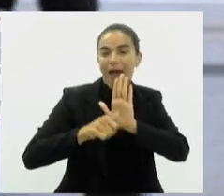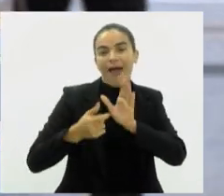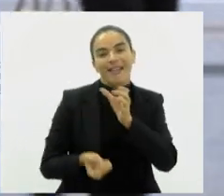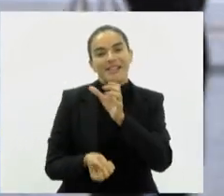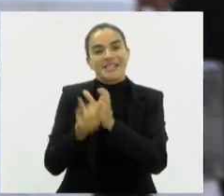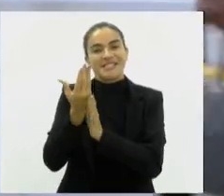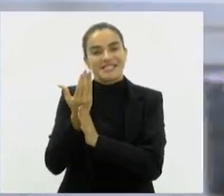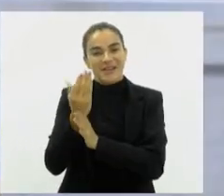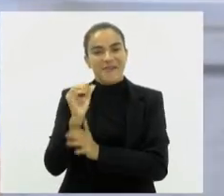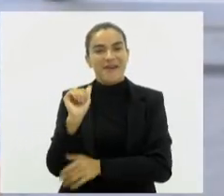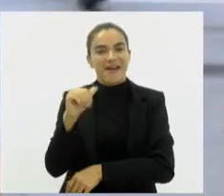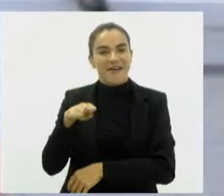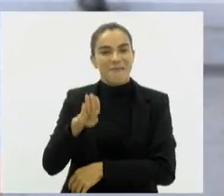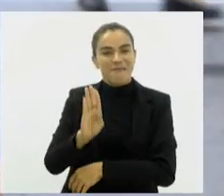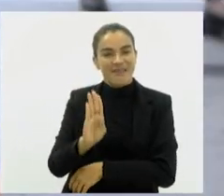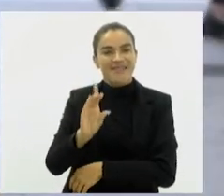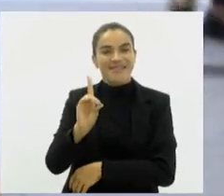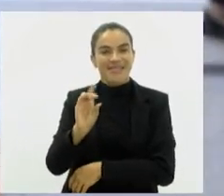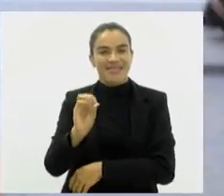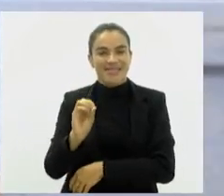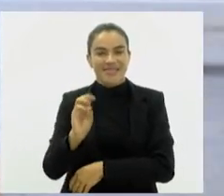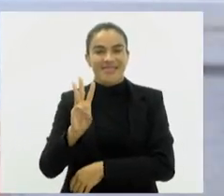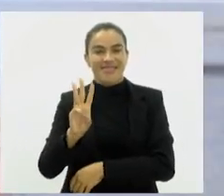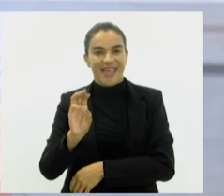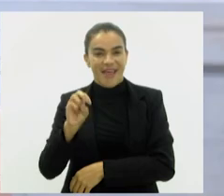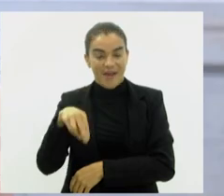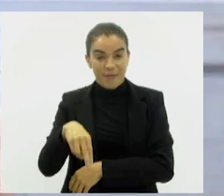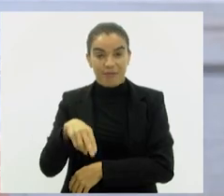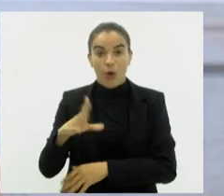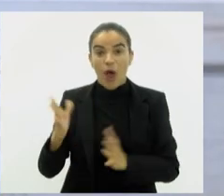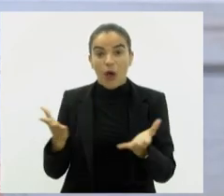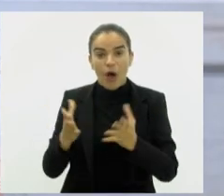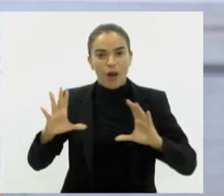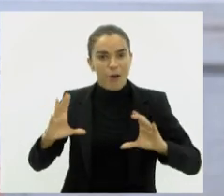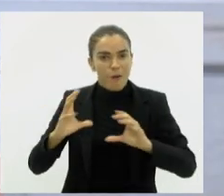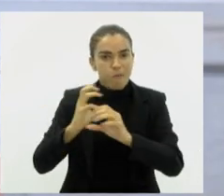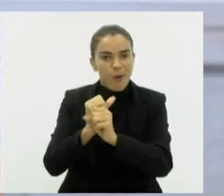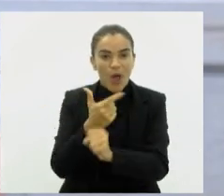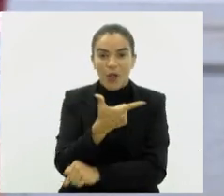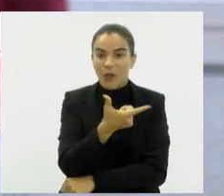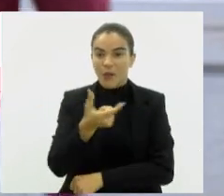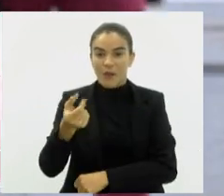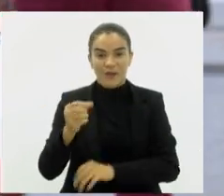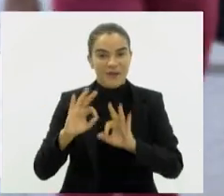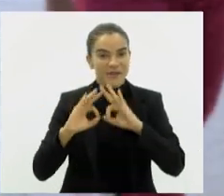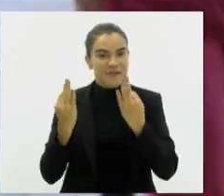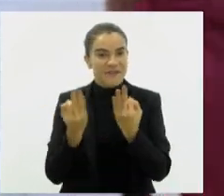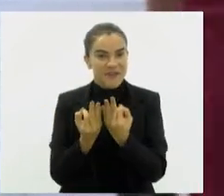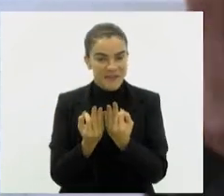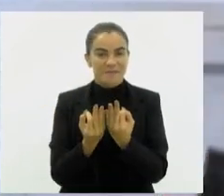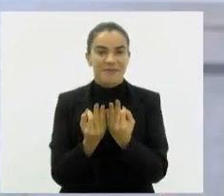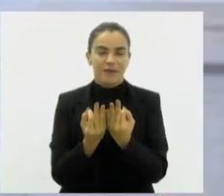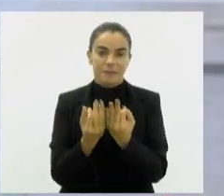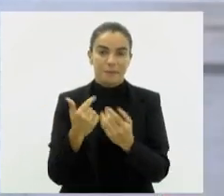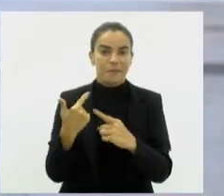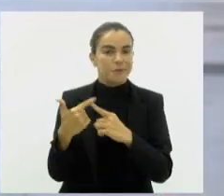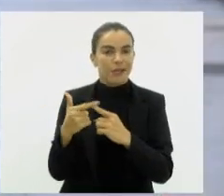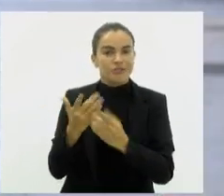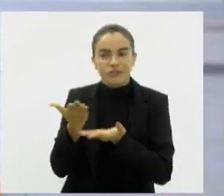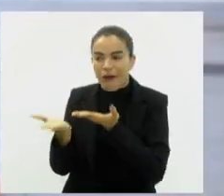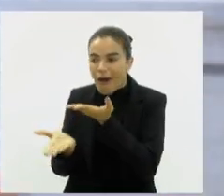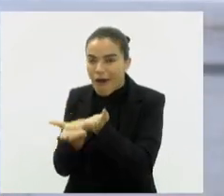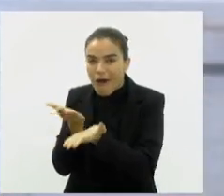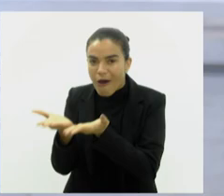AmbiDown com um paciente e atualmente a gente tem 200 famílias acolhidas, né, porque na verdade a gente não presta atendimento